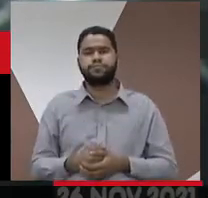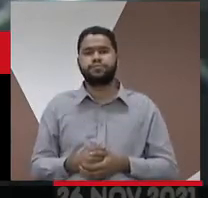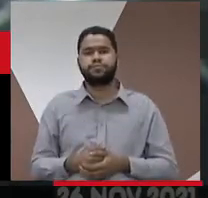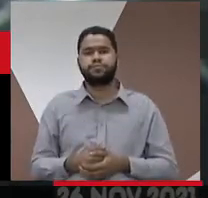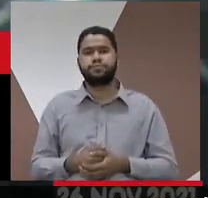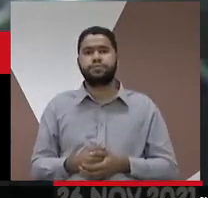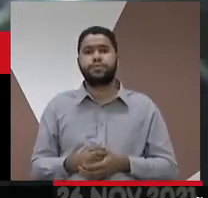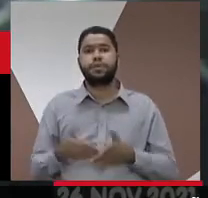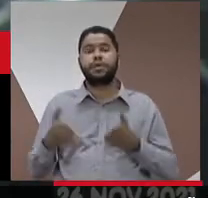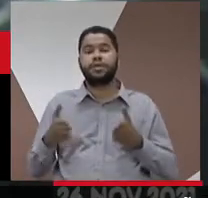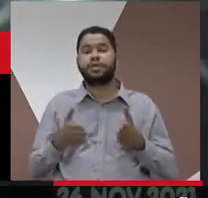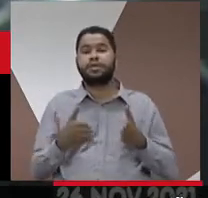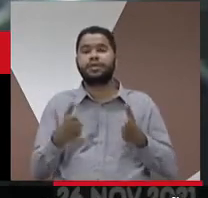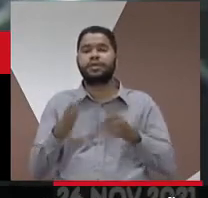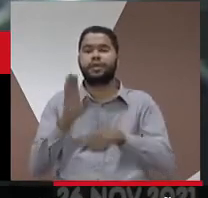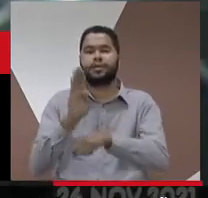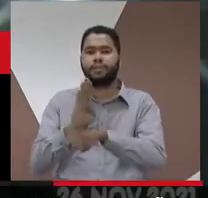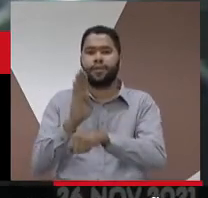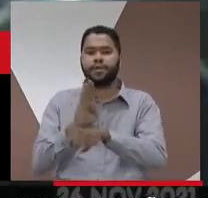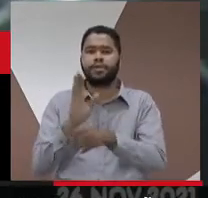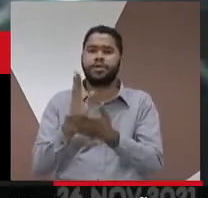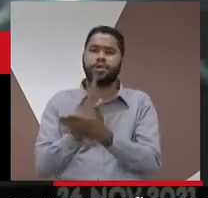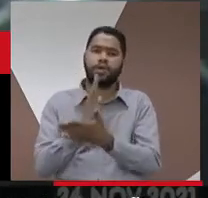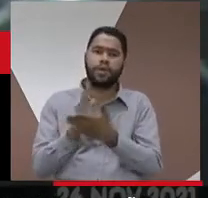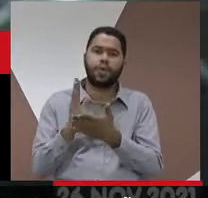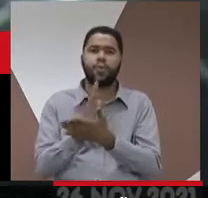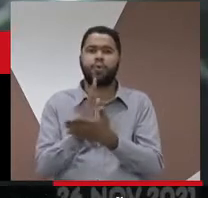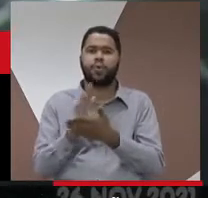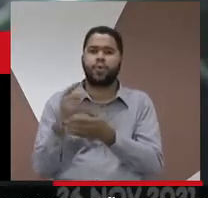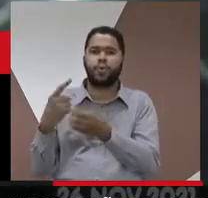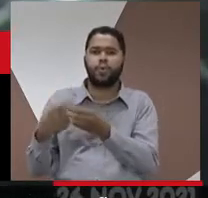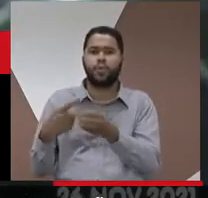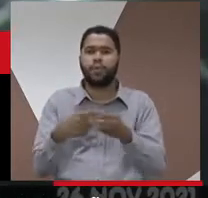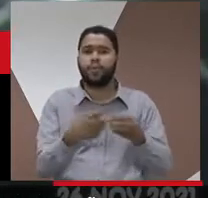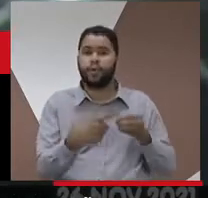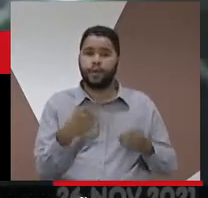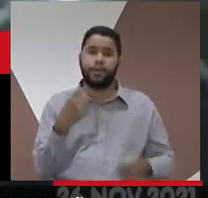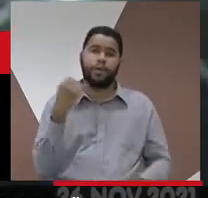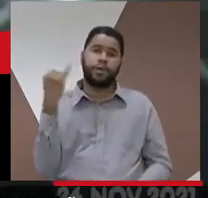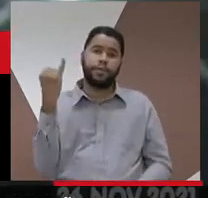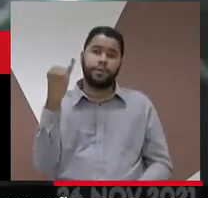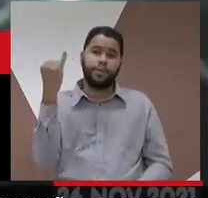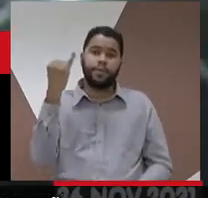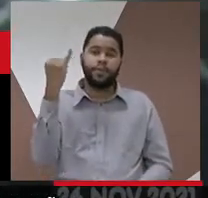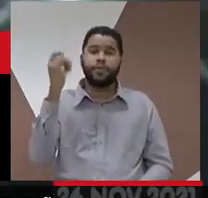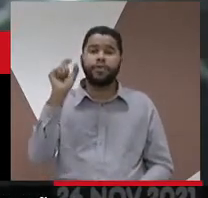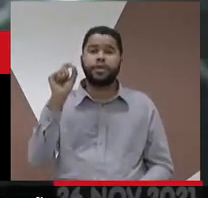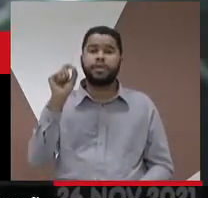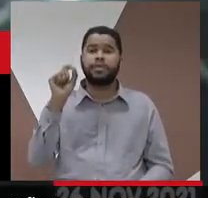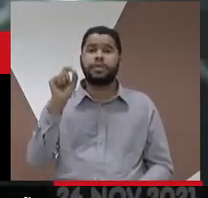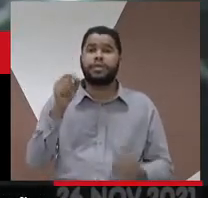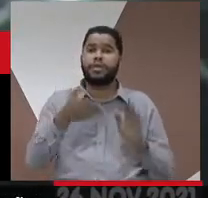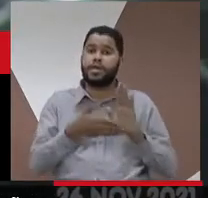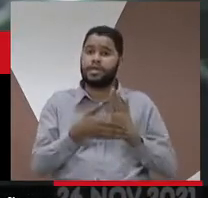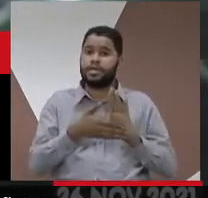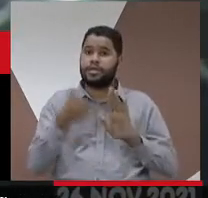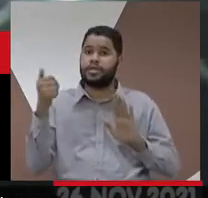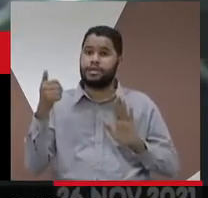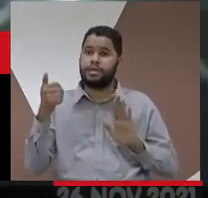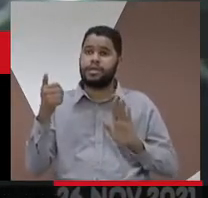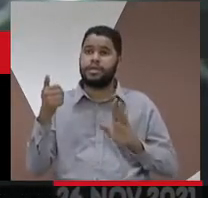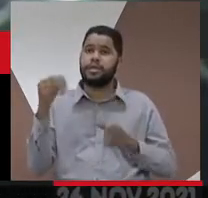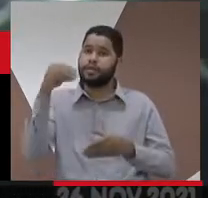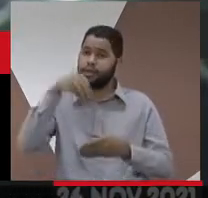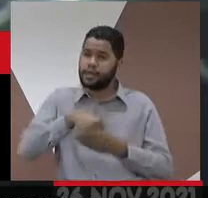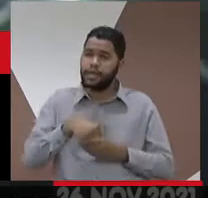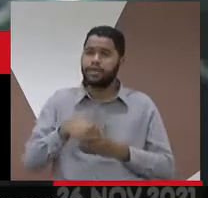Esse traçado de Betim e alguns municípios, ele é importante porque tira esse traçado de dentro